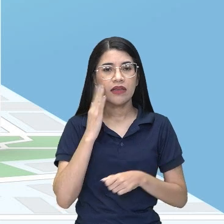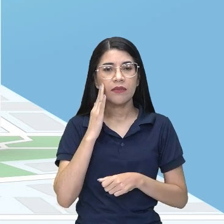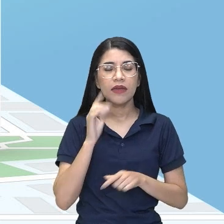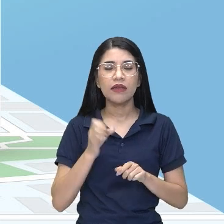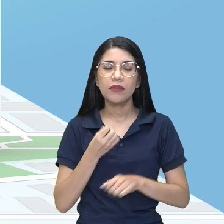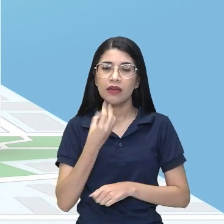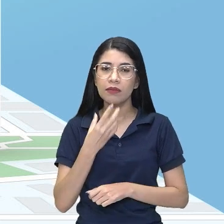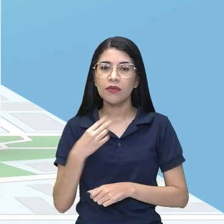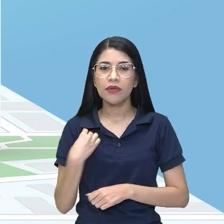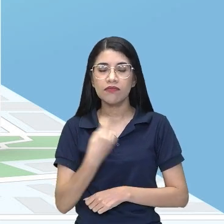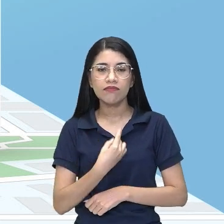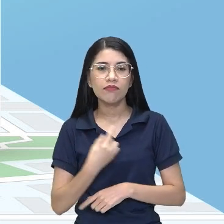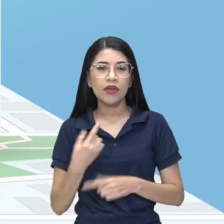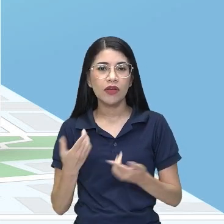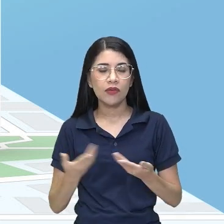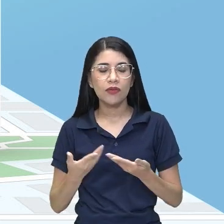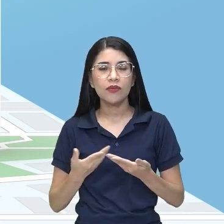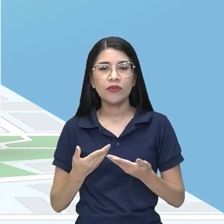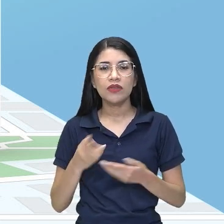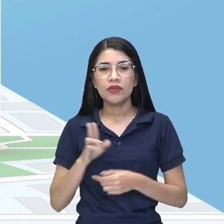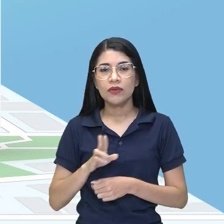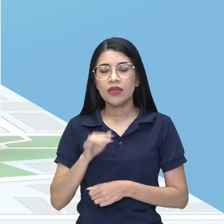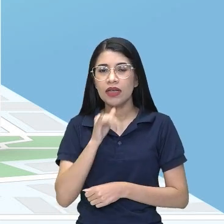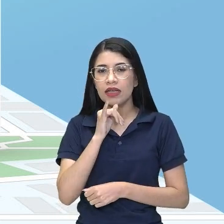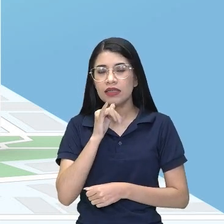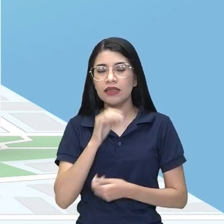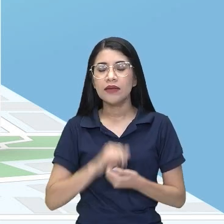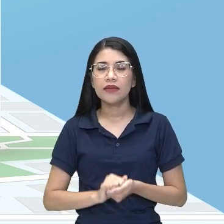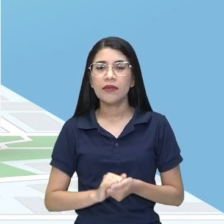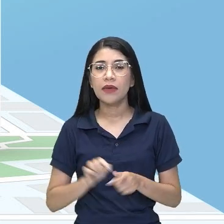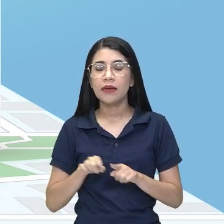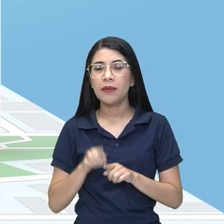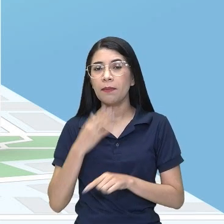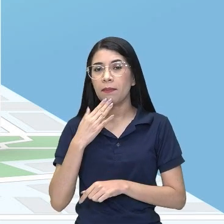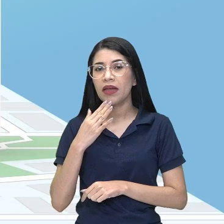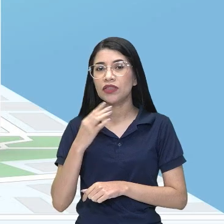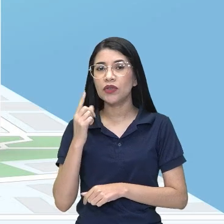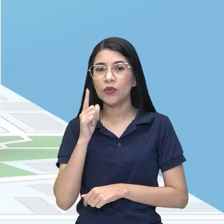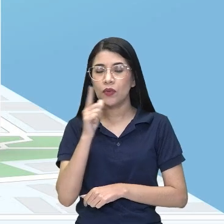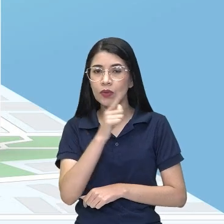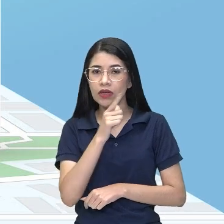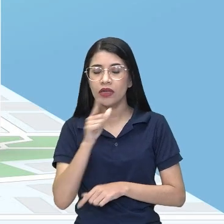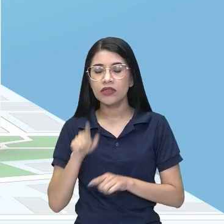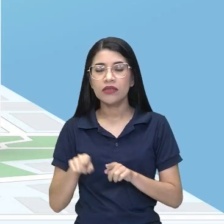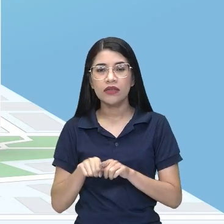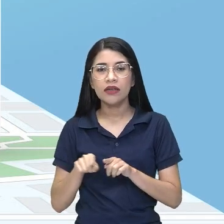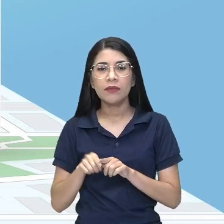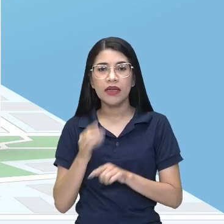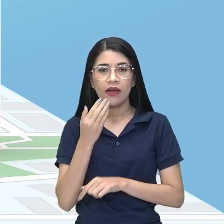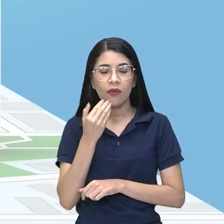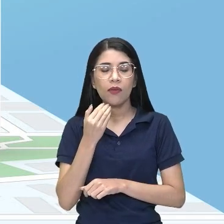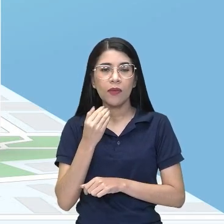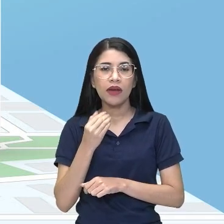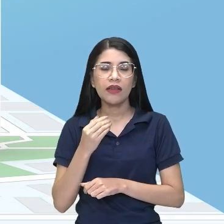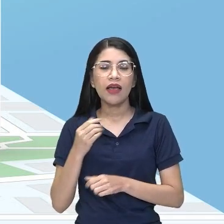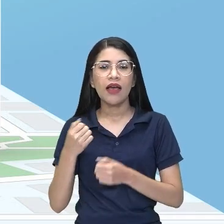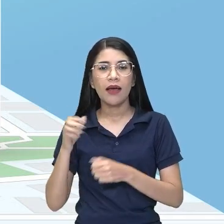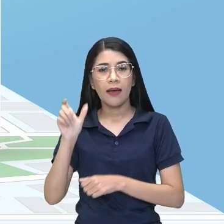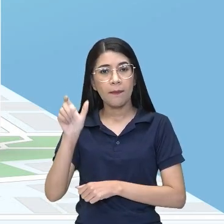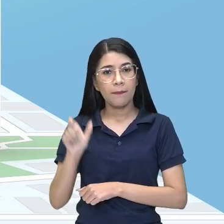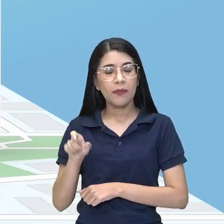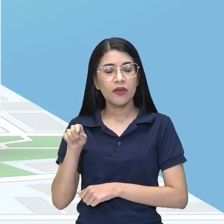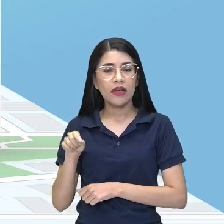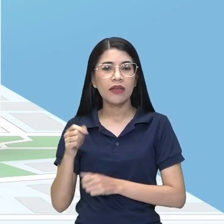favor atualmente, né? Também quando você pede ali uma comida, um lanche, a pessoa que vai levar o lanche até você precisa